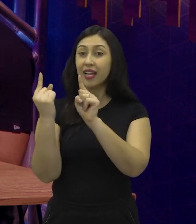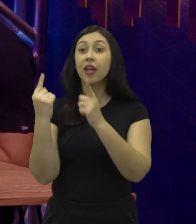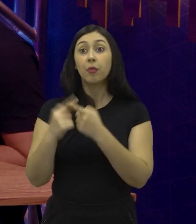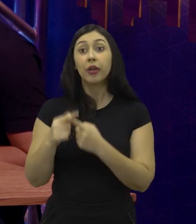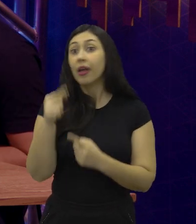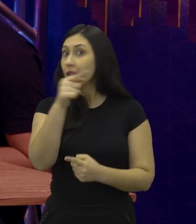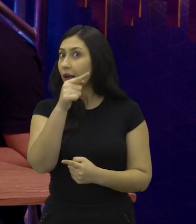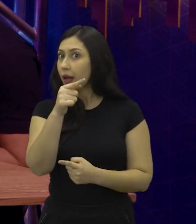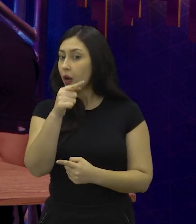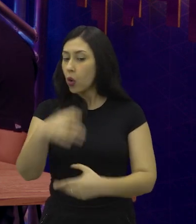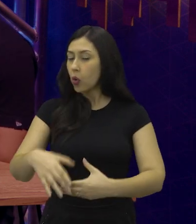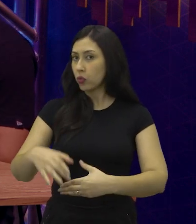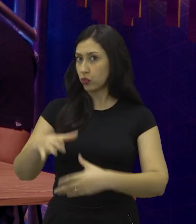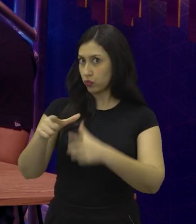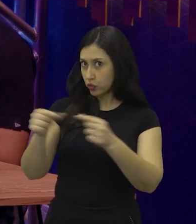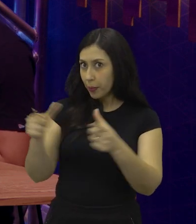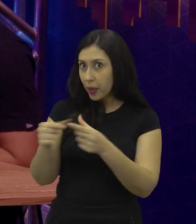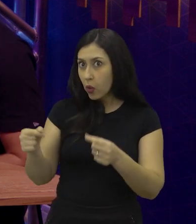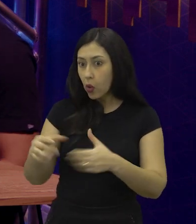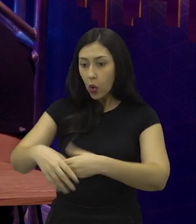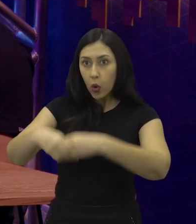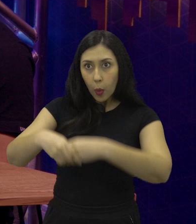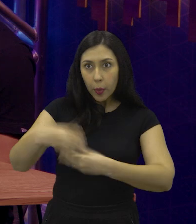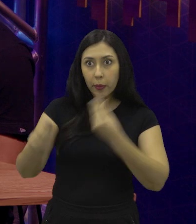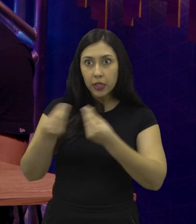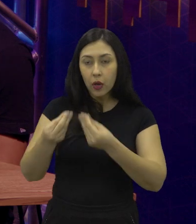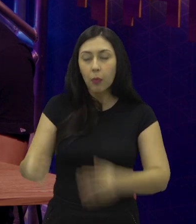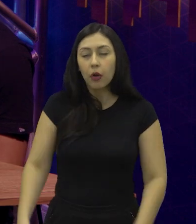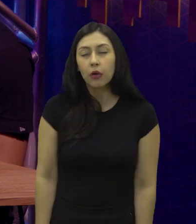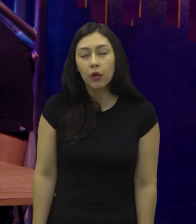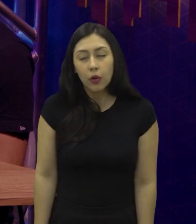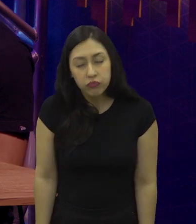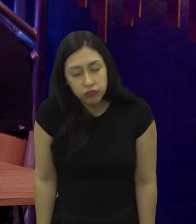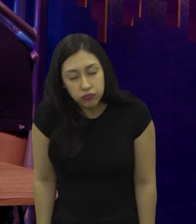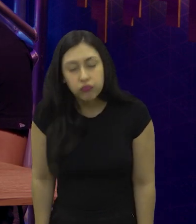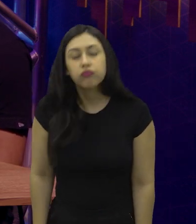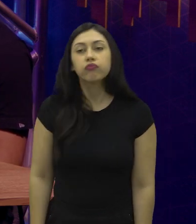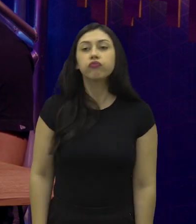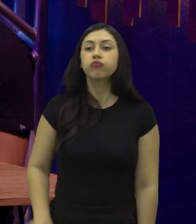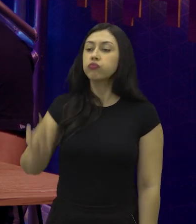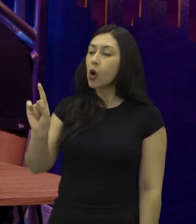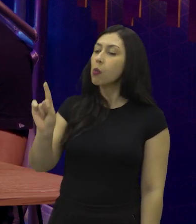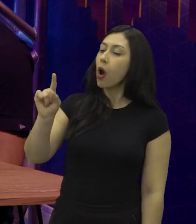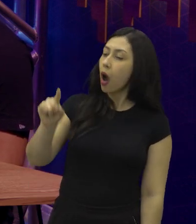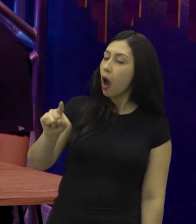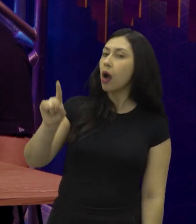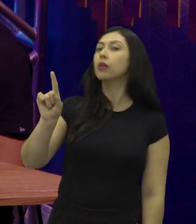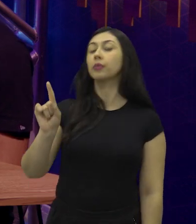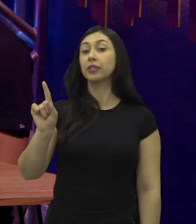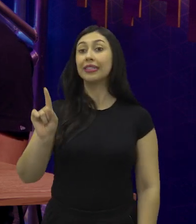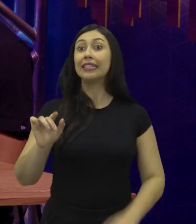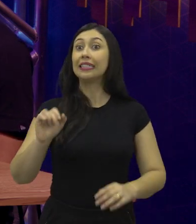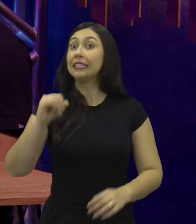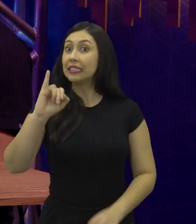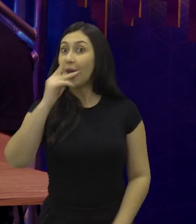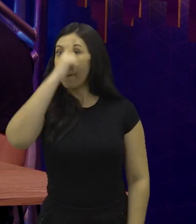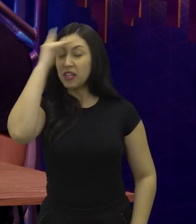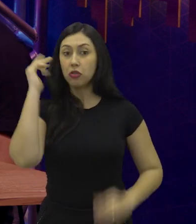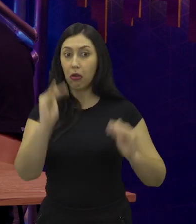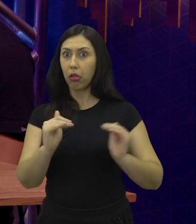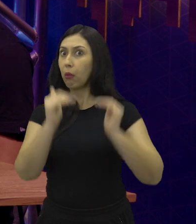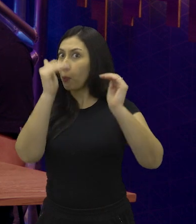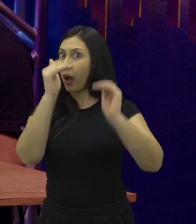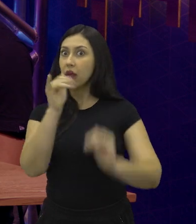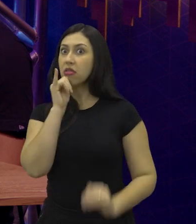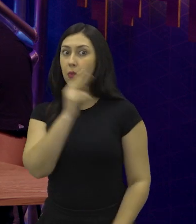cumprimentam fazendo uma reverência. E aí, sempre que todo mundo vai cumprimentar o imperador ou uma pessoa acima dela,